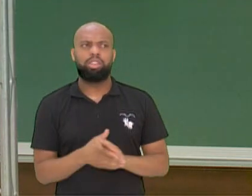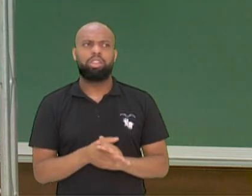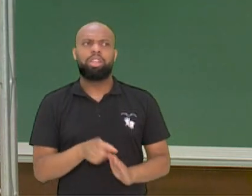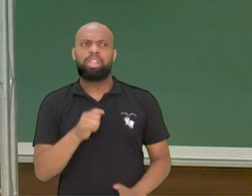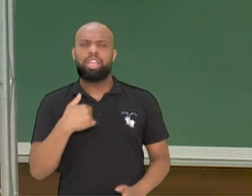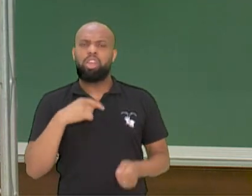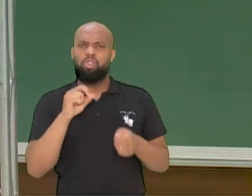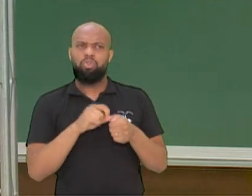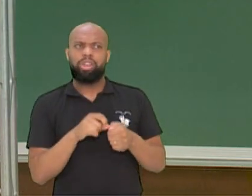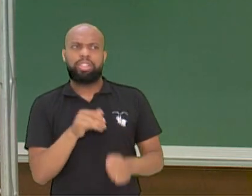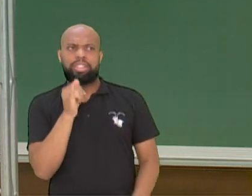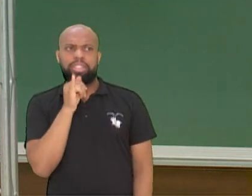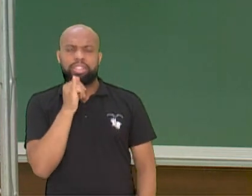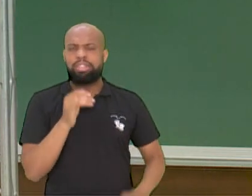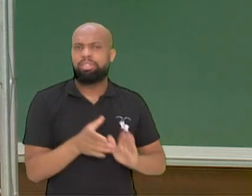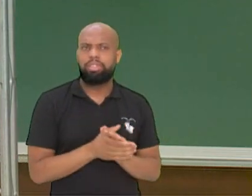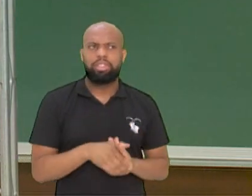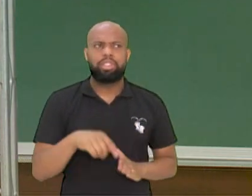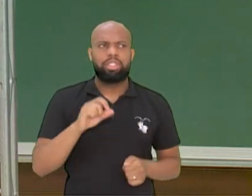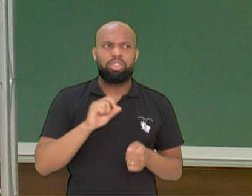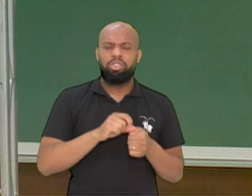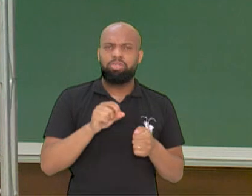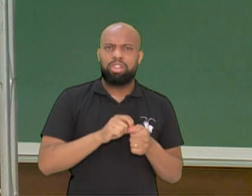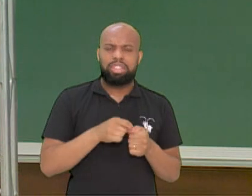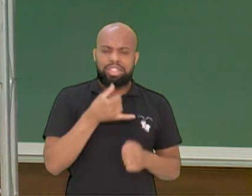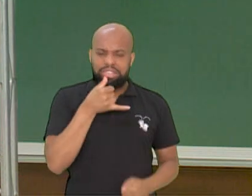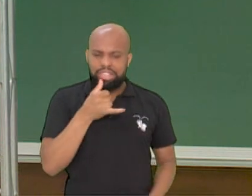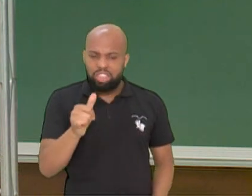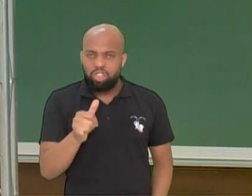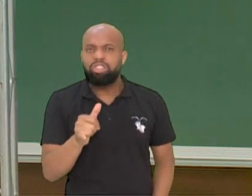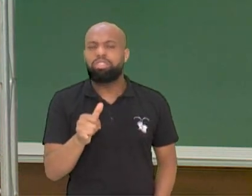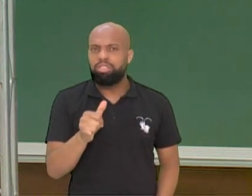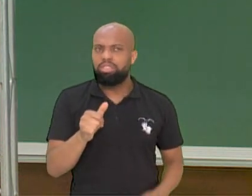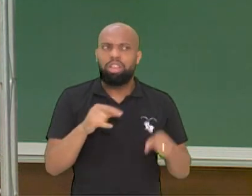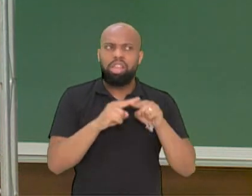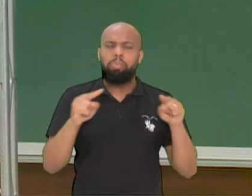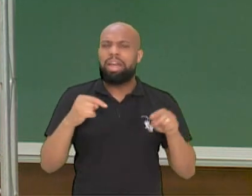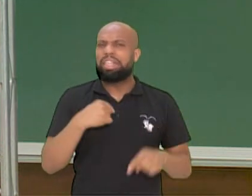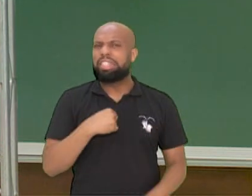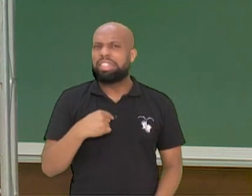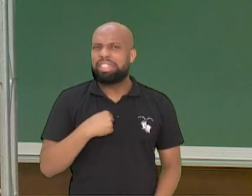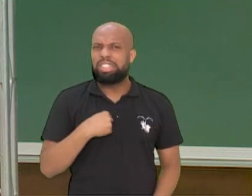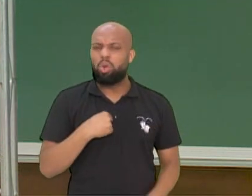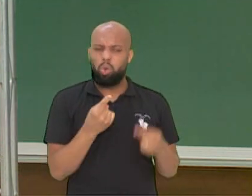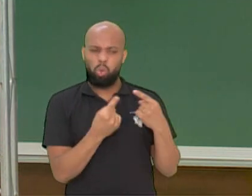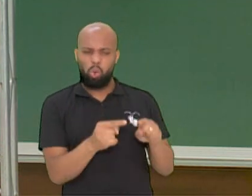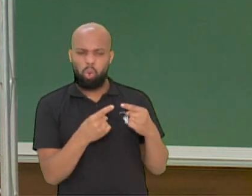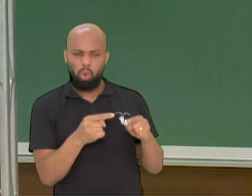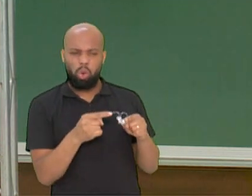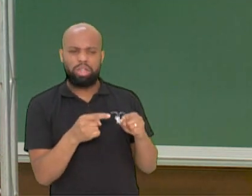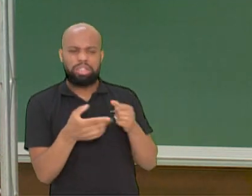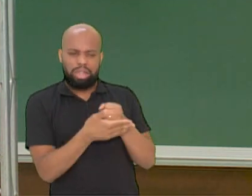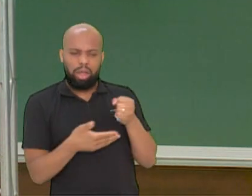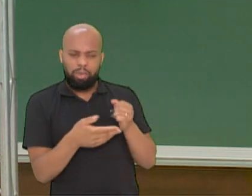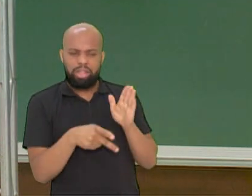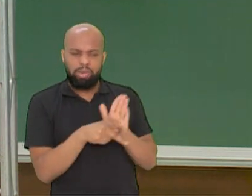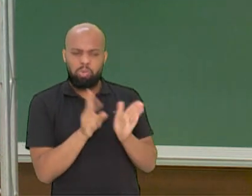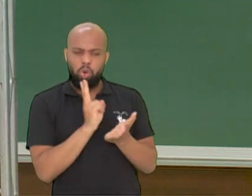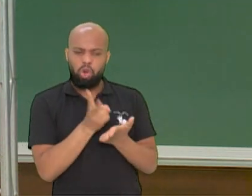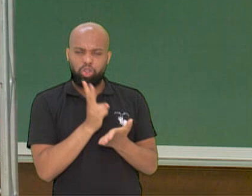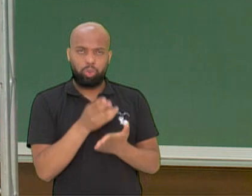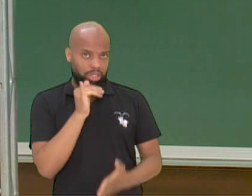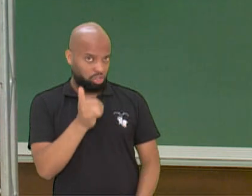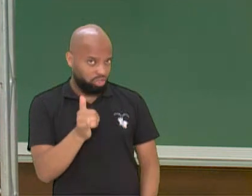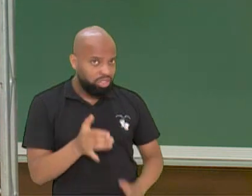eu movo ali, eu gero energia elétrica, poxa, mas eu não estou violando o princípio da conservação da energia? Pois